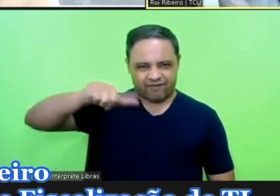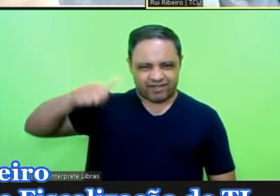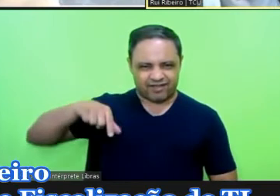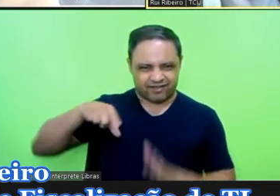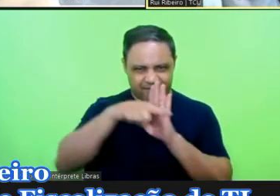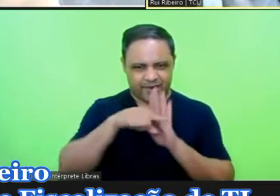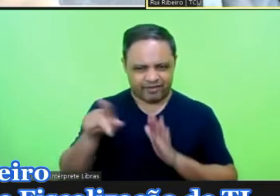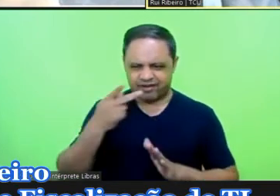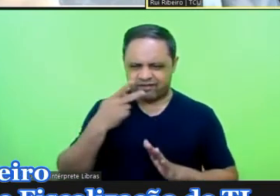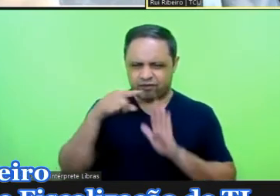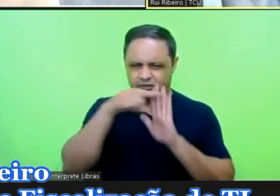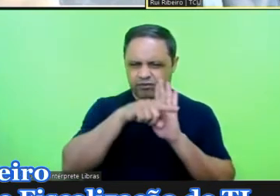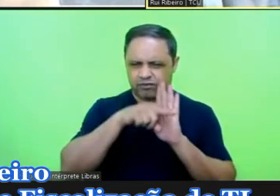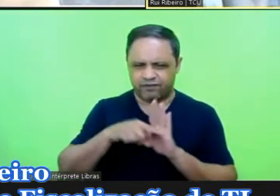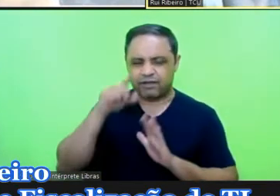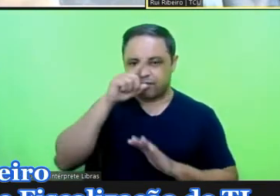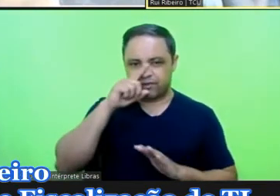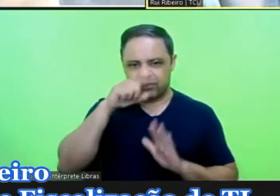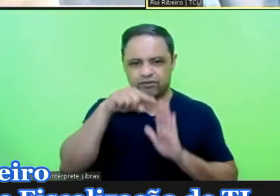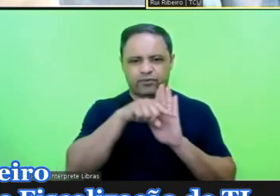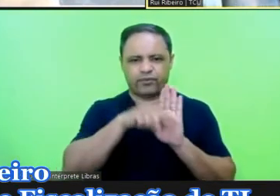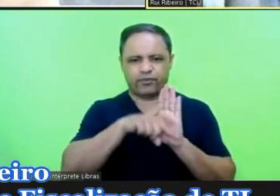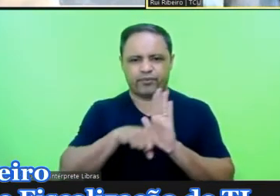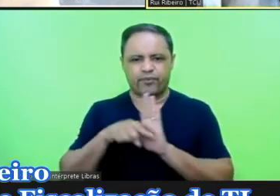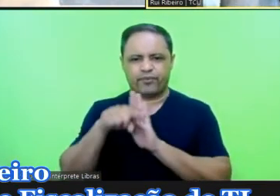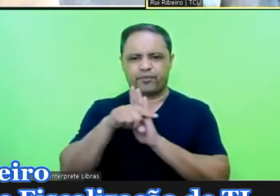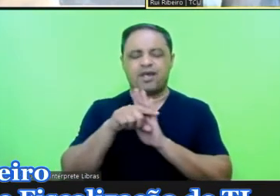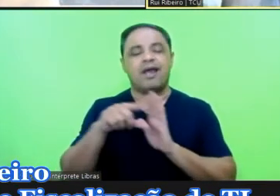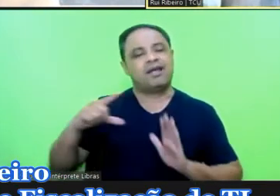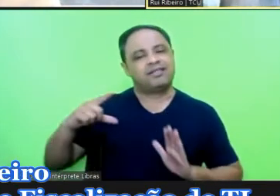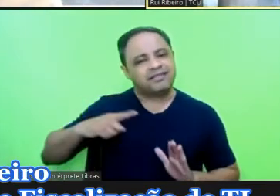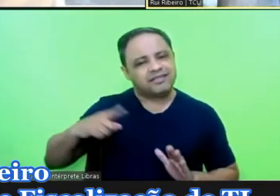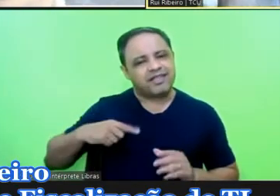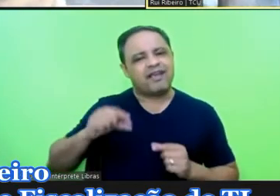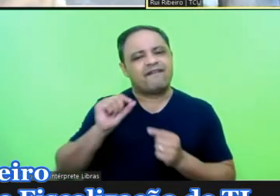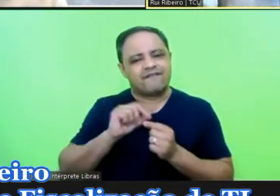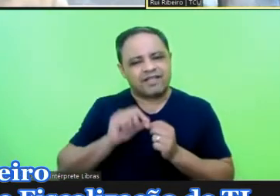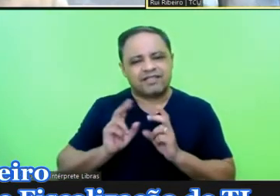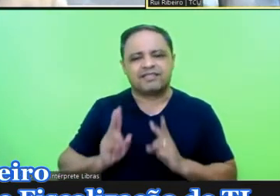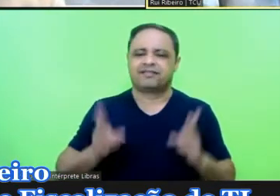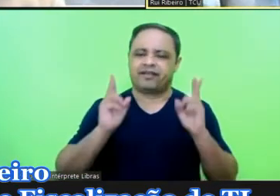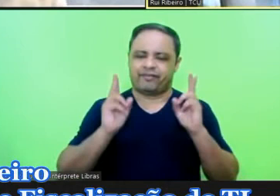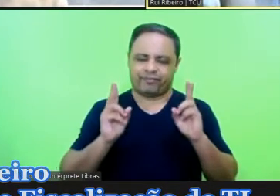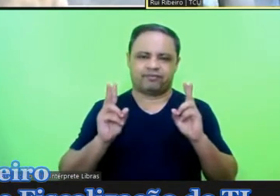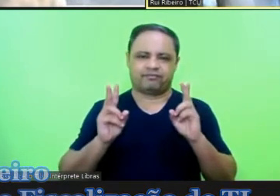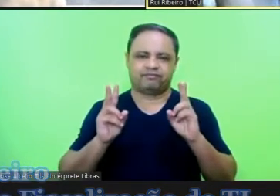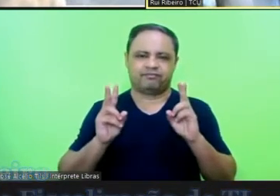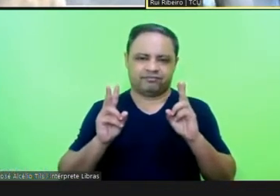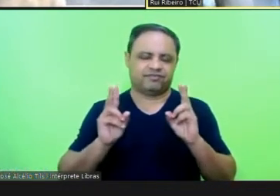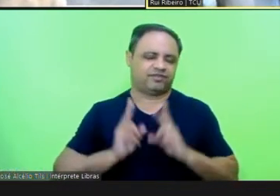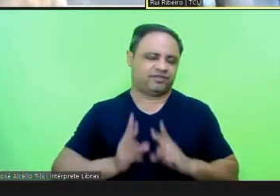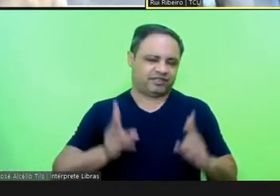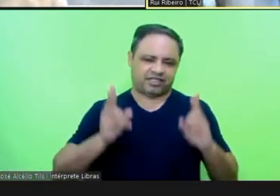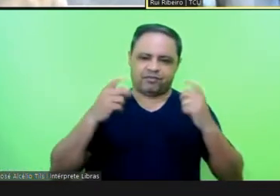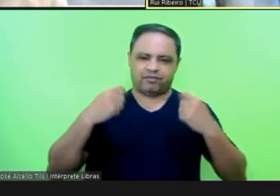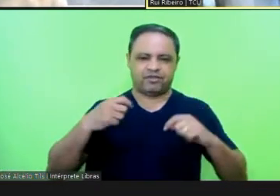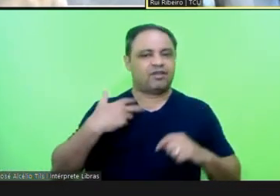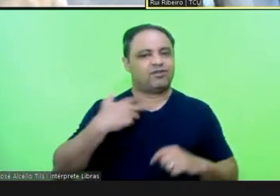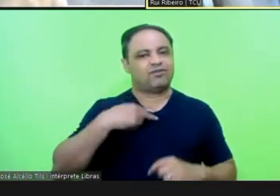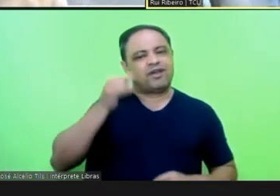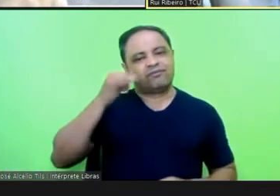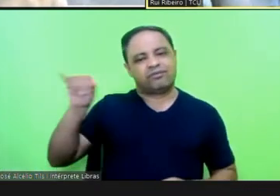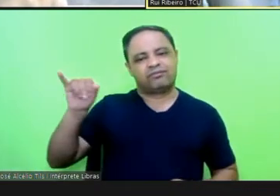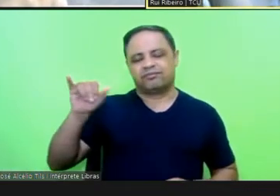aí. O levantamento de risco ele tem que ser feito sempre. Sempre, não tem como ser deixado de